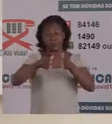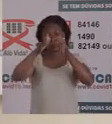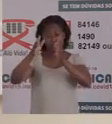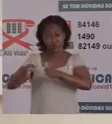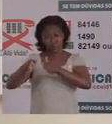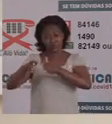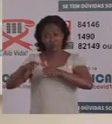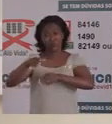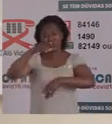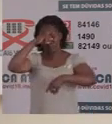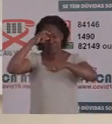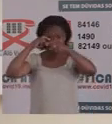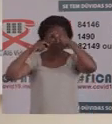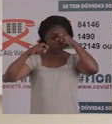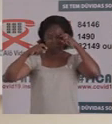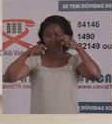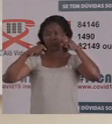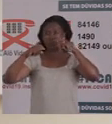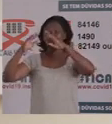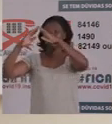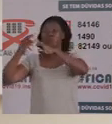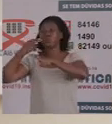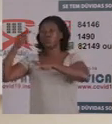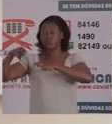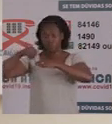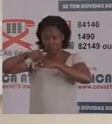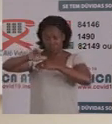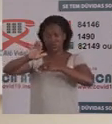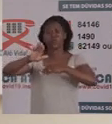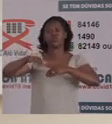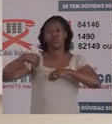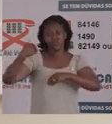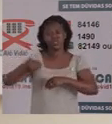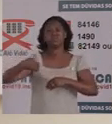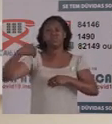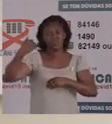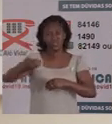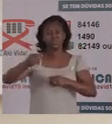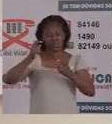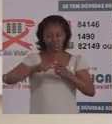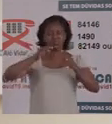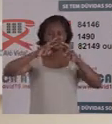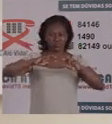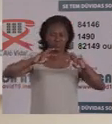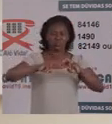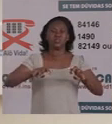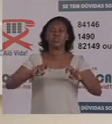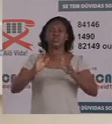no acampamento serão periodicamente retestados a cada 10 dias e nós